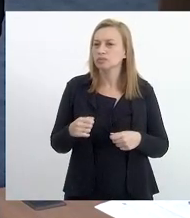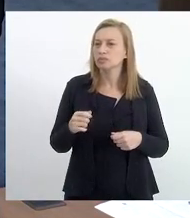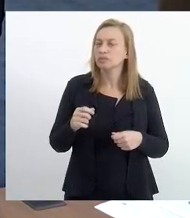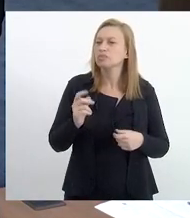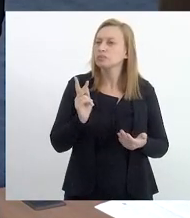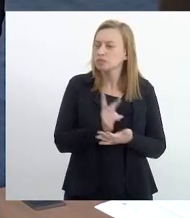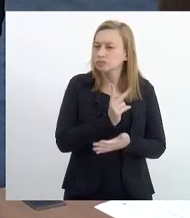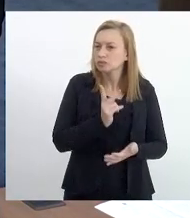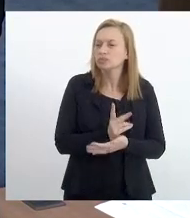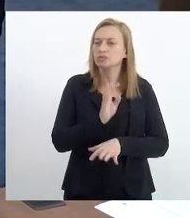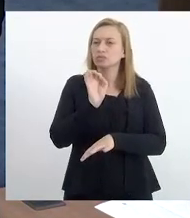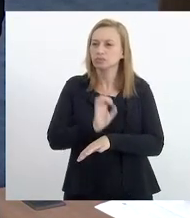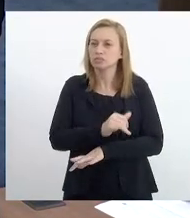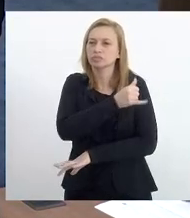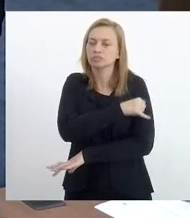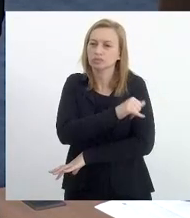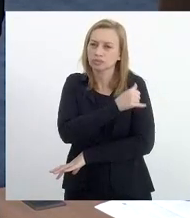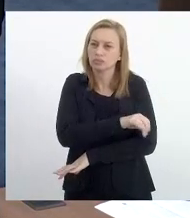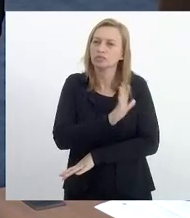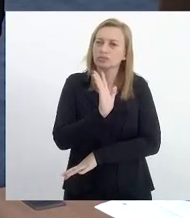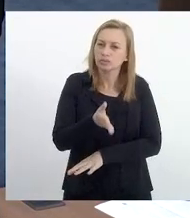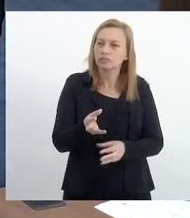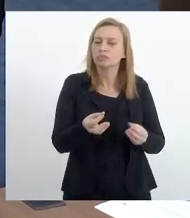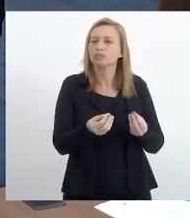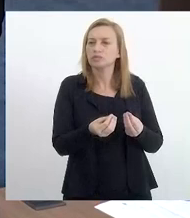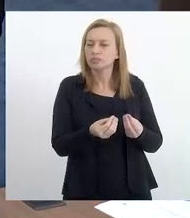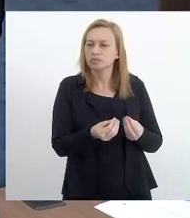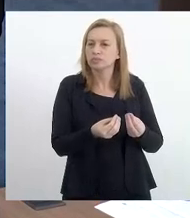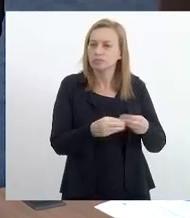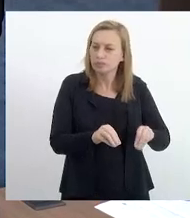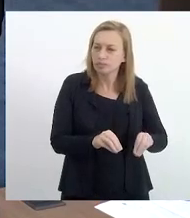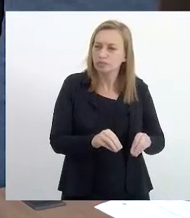Janeiro, já tão precarizado.